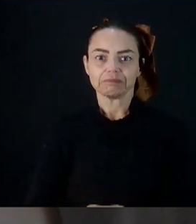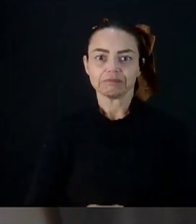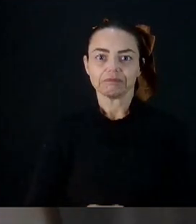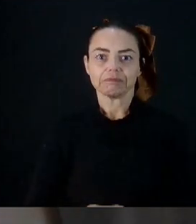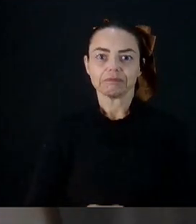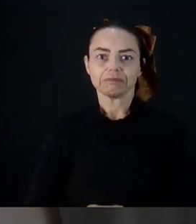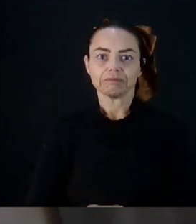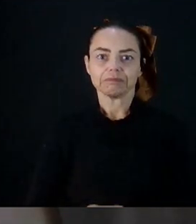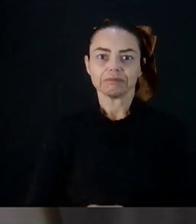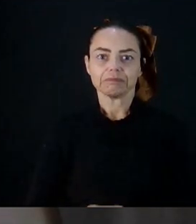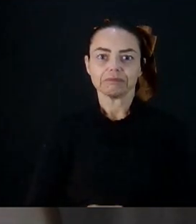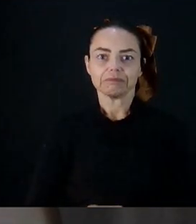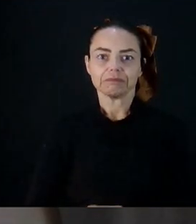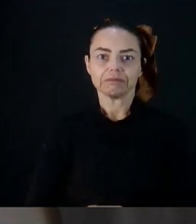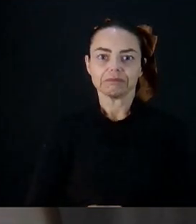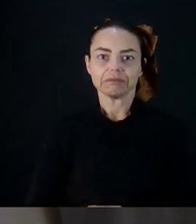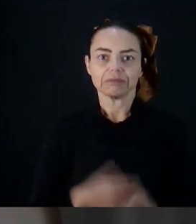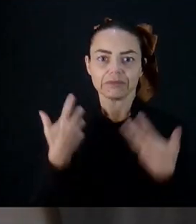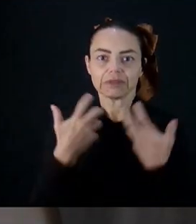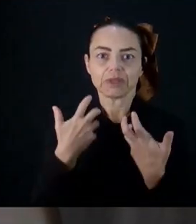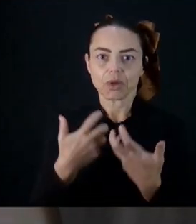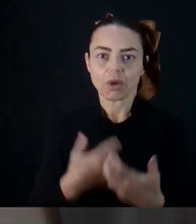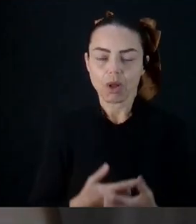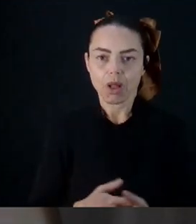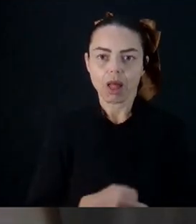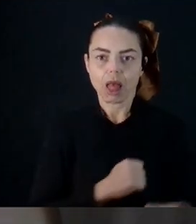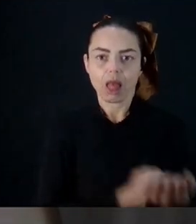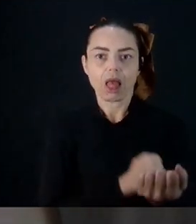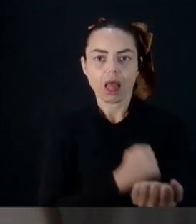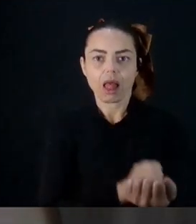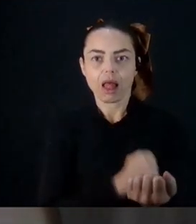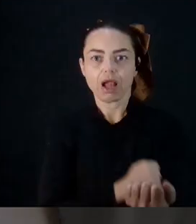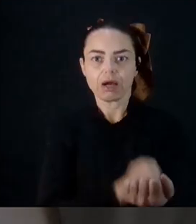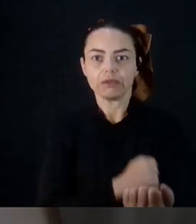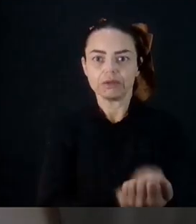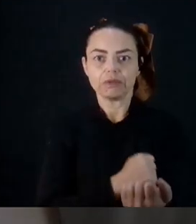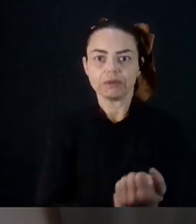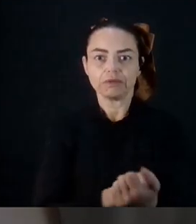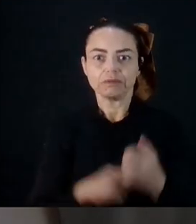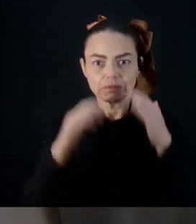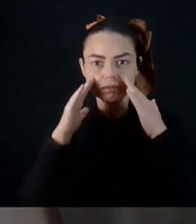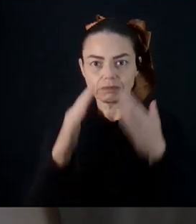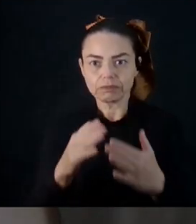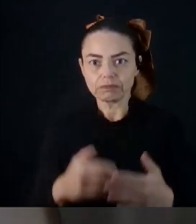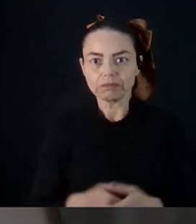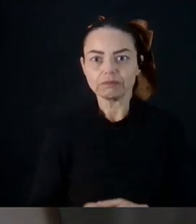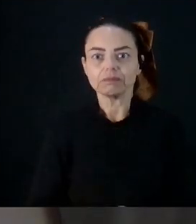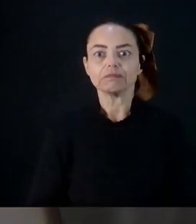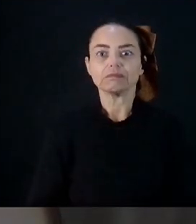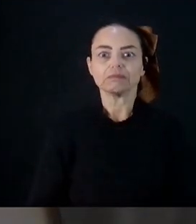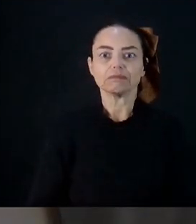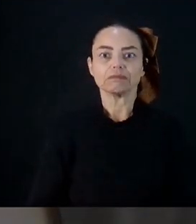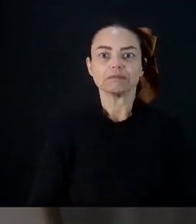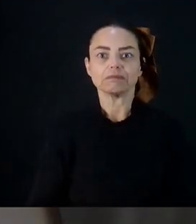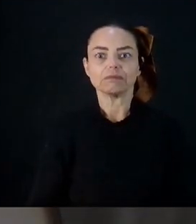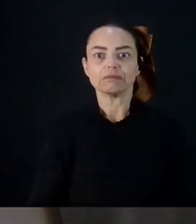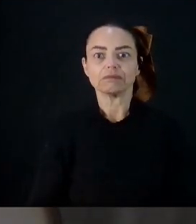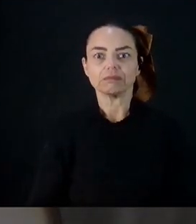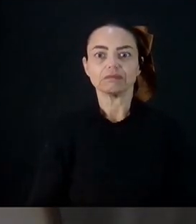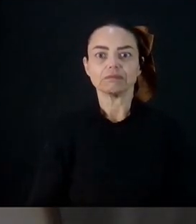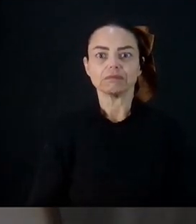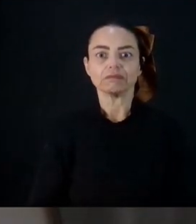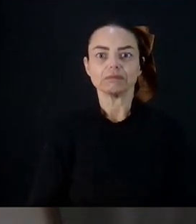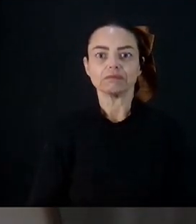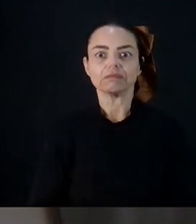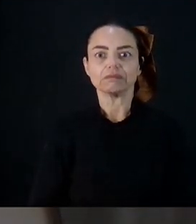de estar obcecada por algo, né, voltado para essa área dos cosméticos,